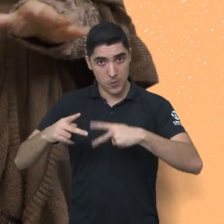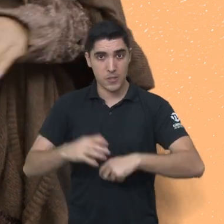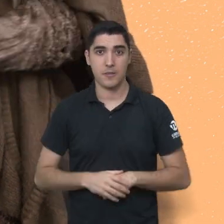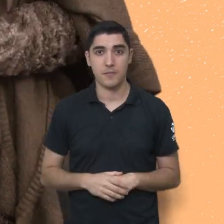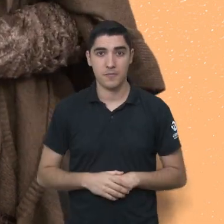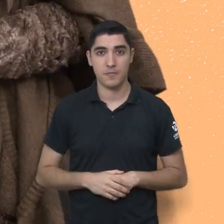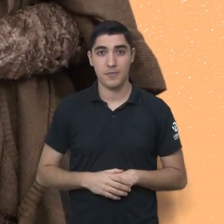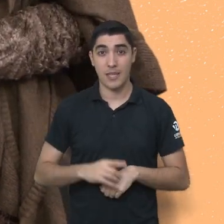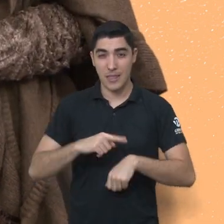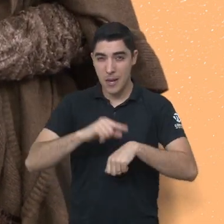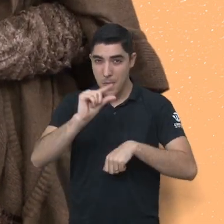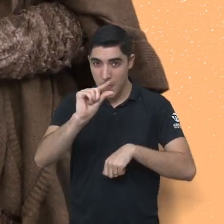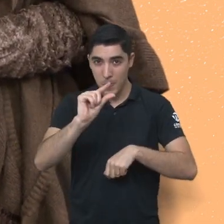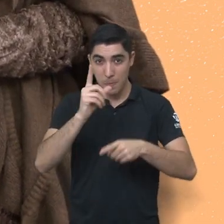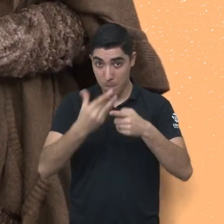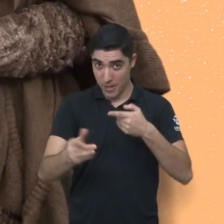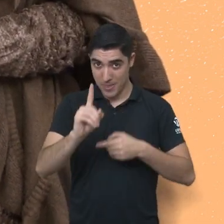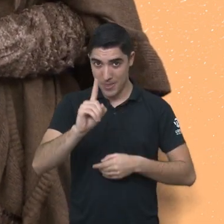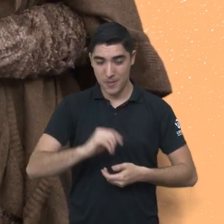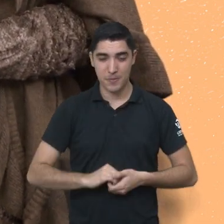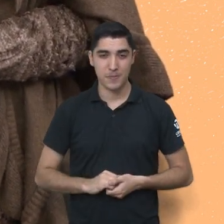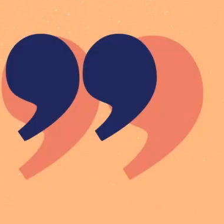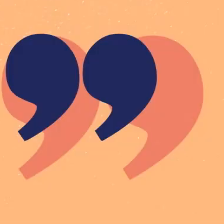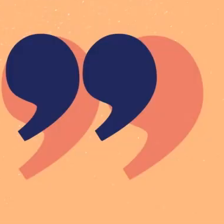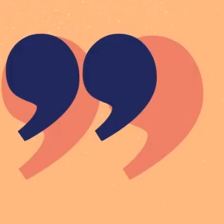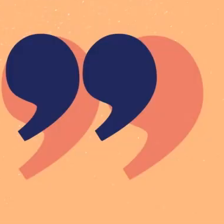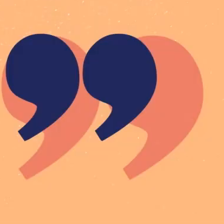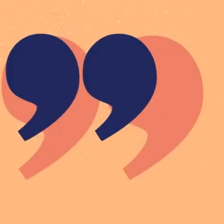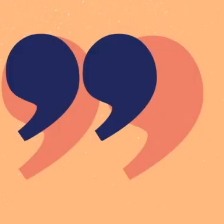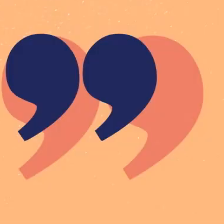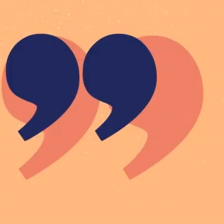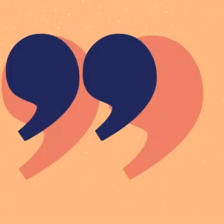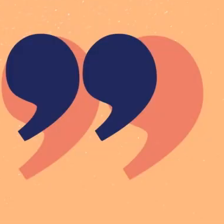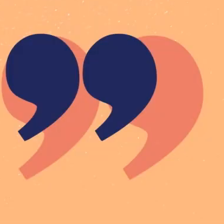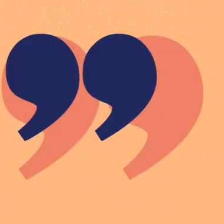em São José dos Campos é logo mais não perca